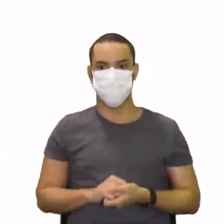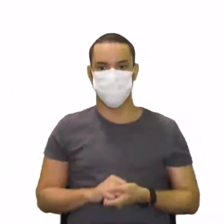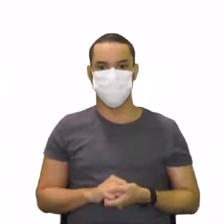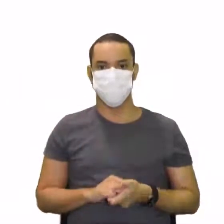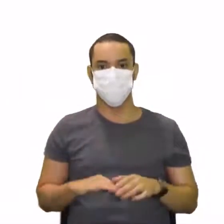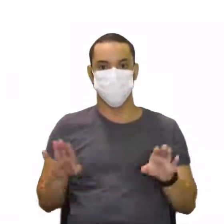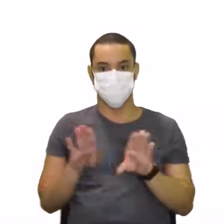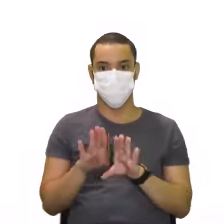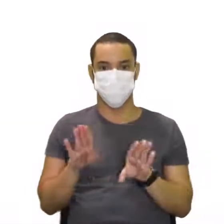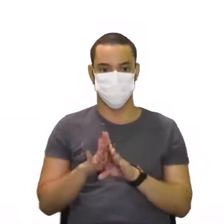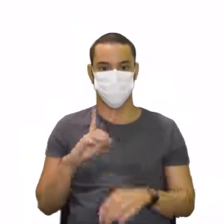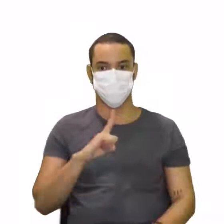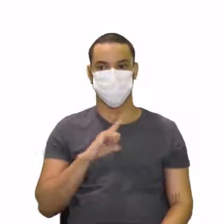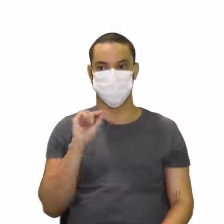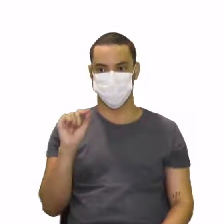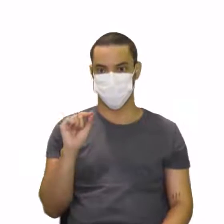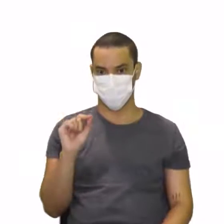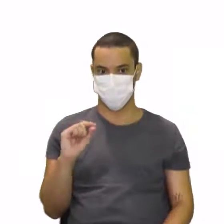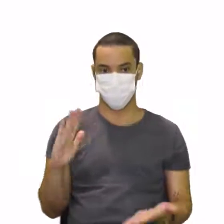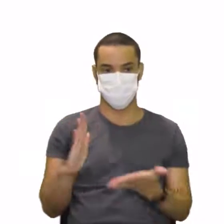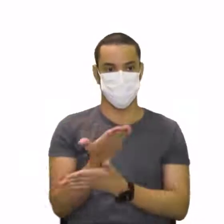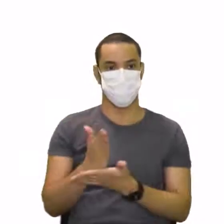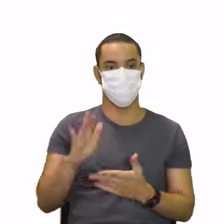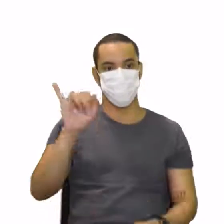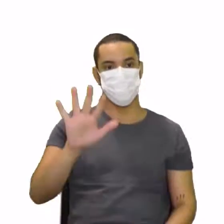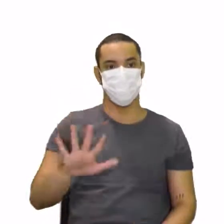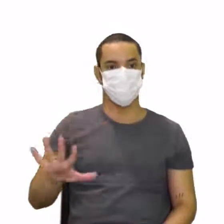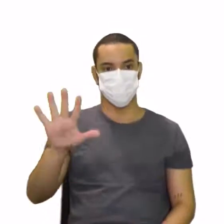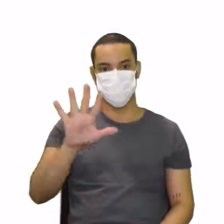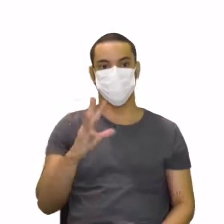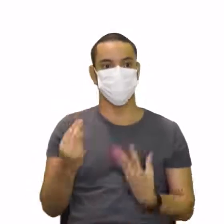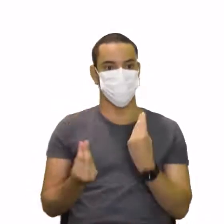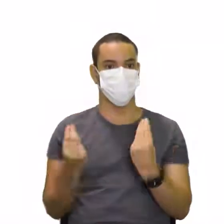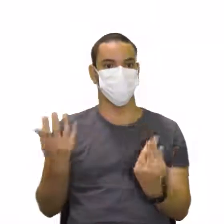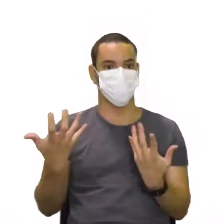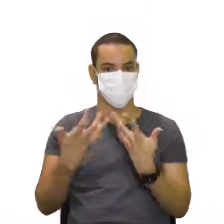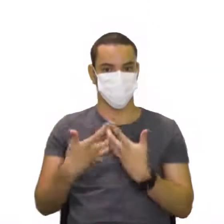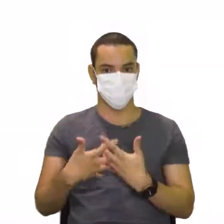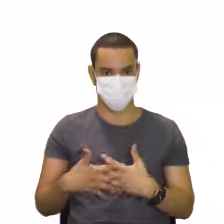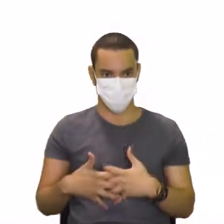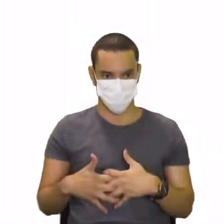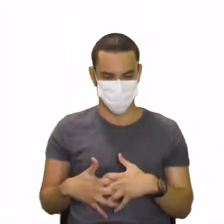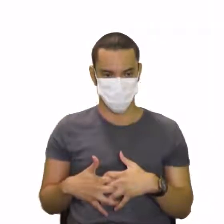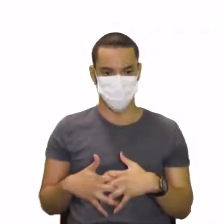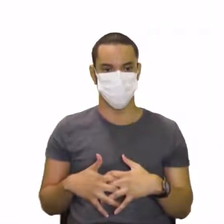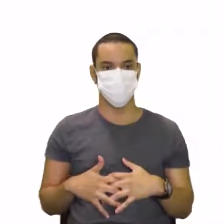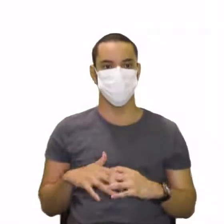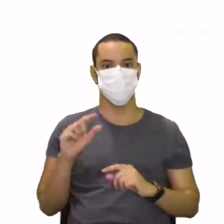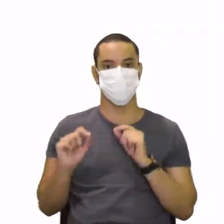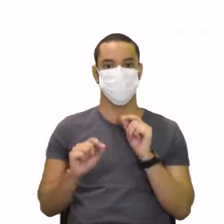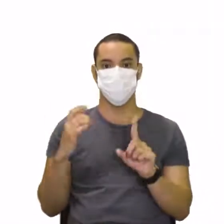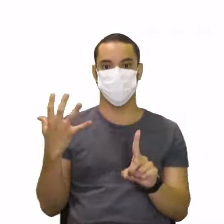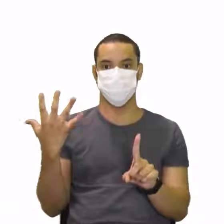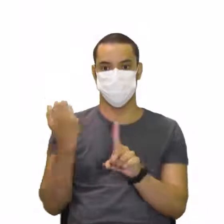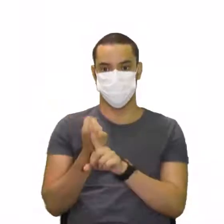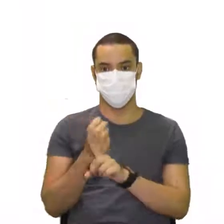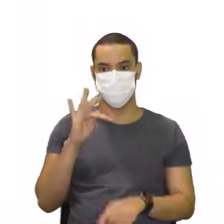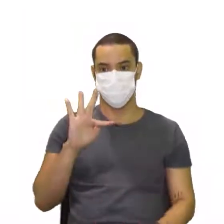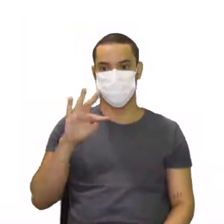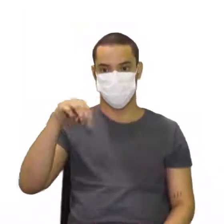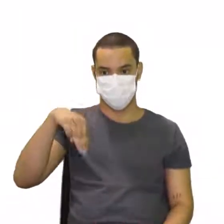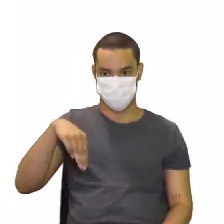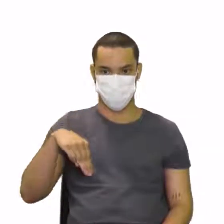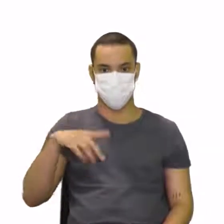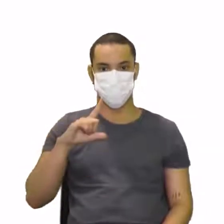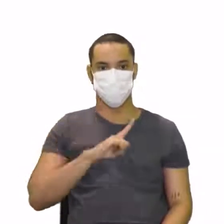temos também umas imagens de como funciona aí um receptor FM, né? Então, aqui a